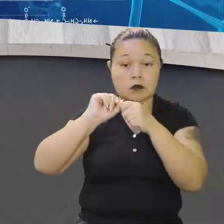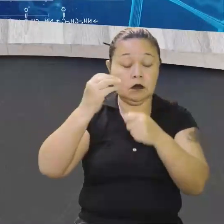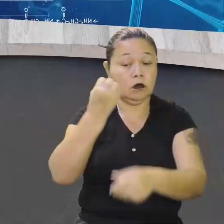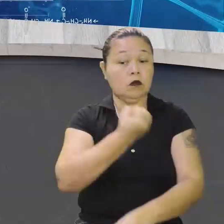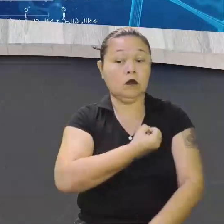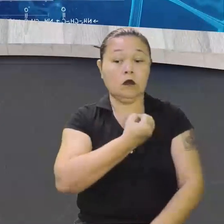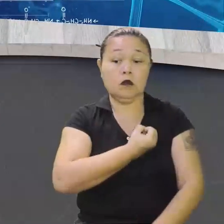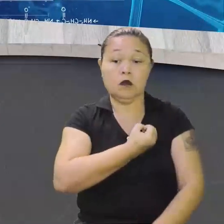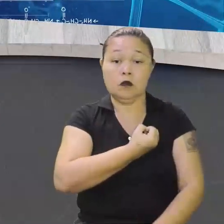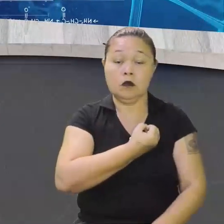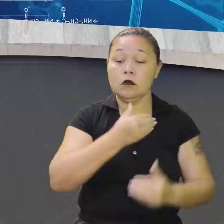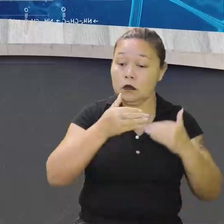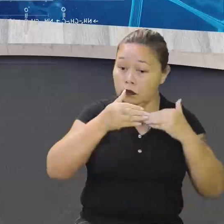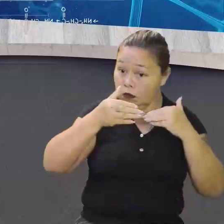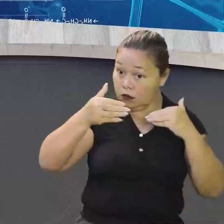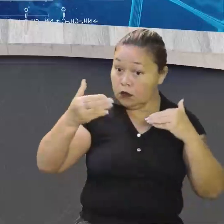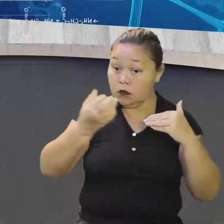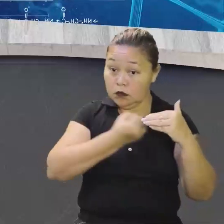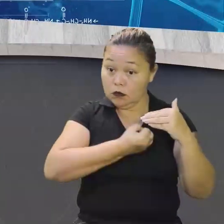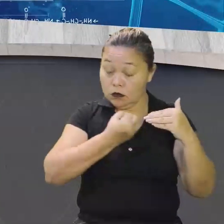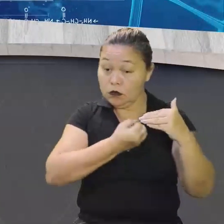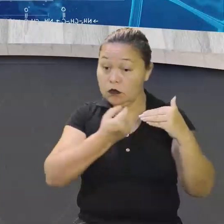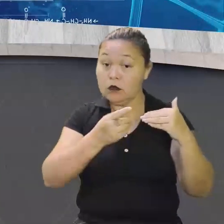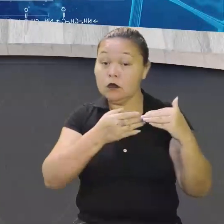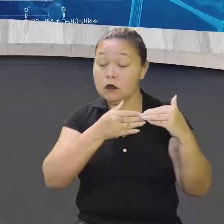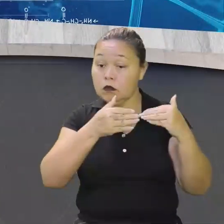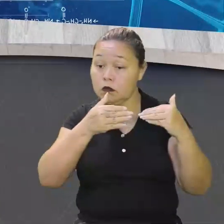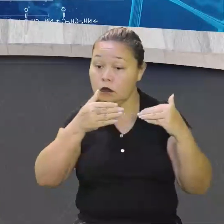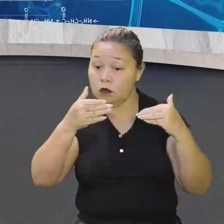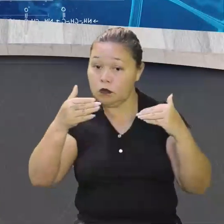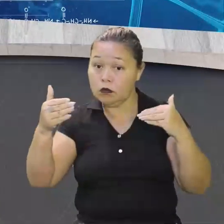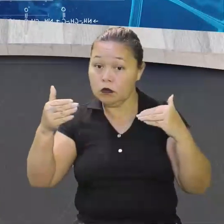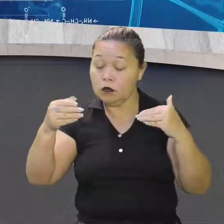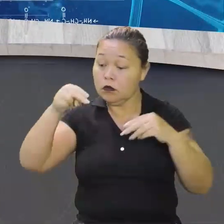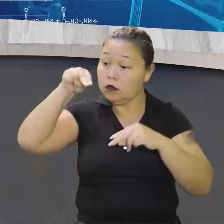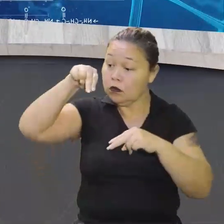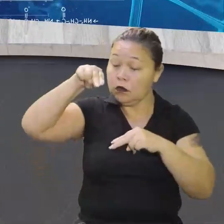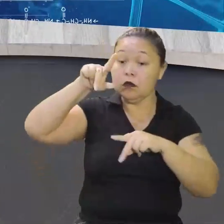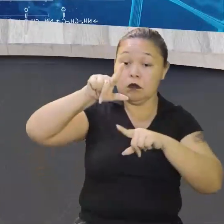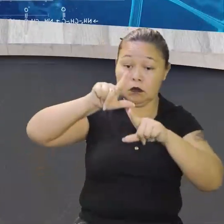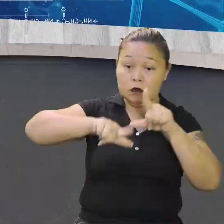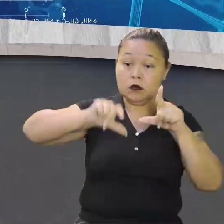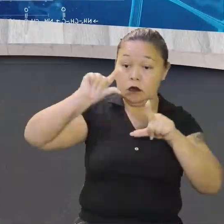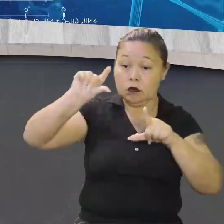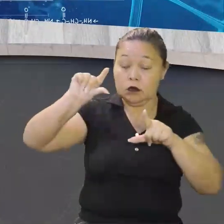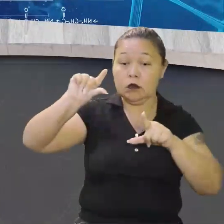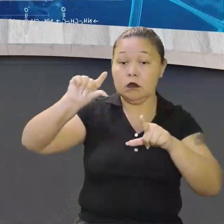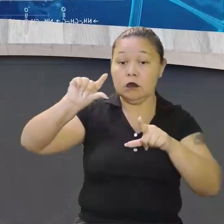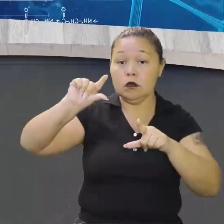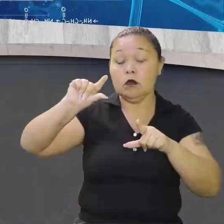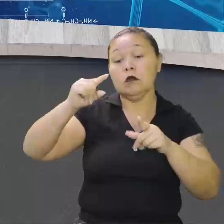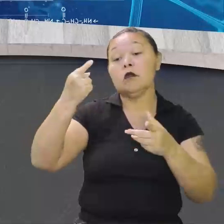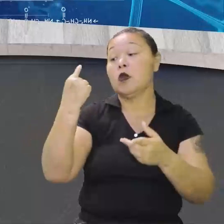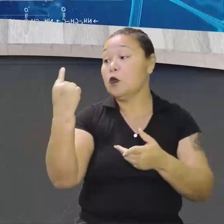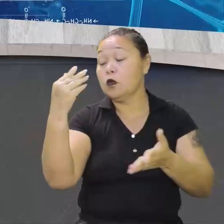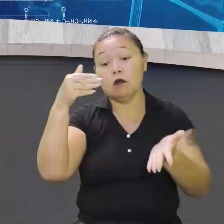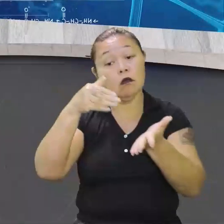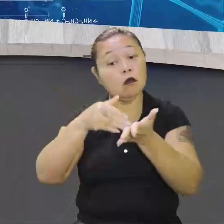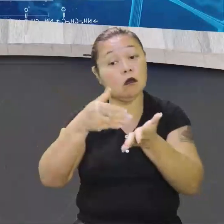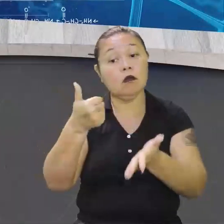por maior que seja, você faz com que o N seja de 1 a